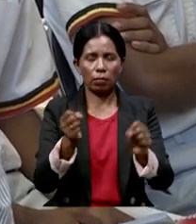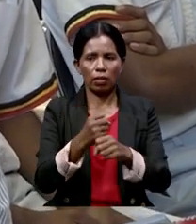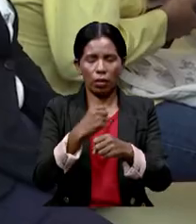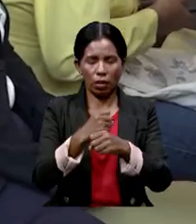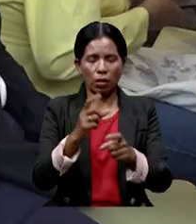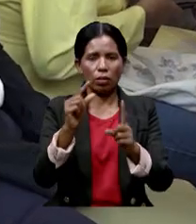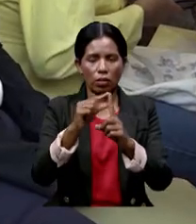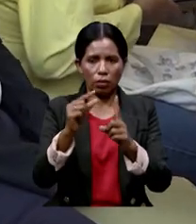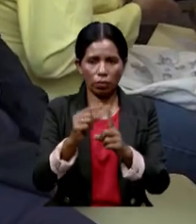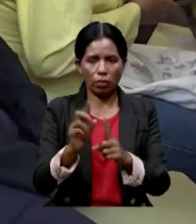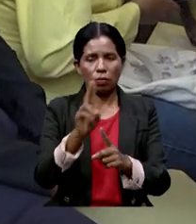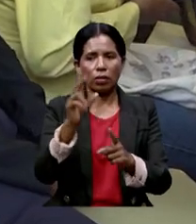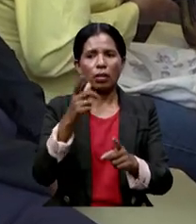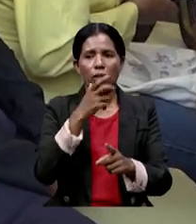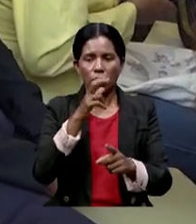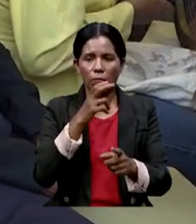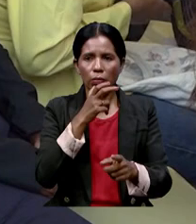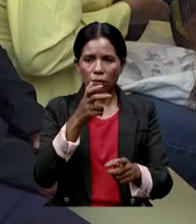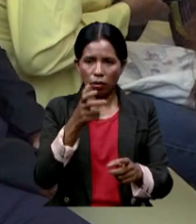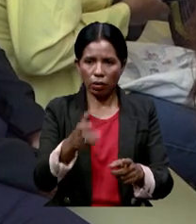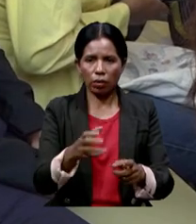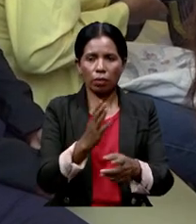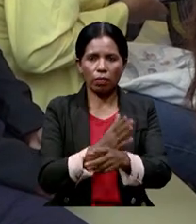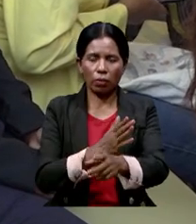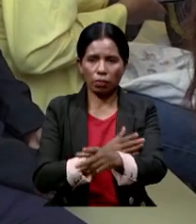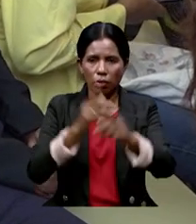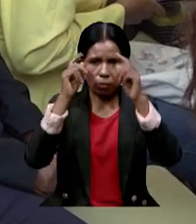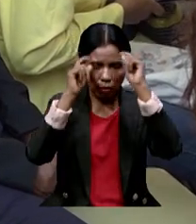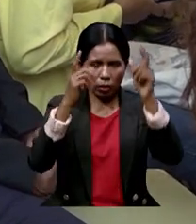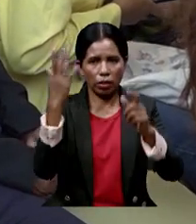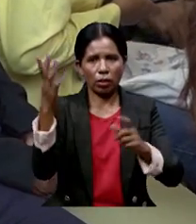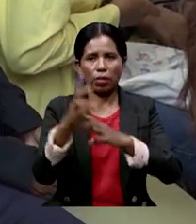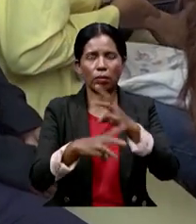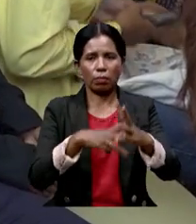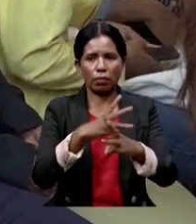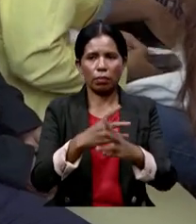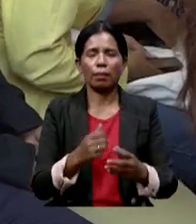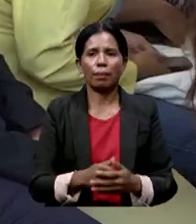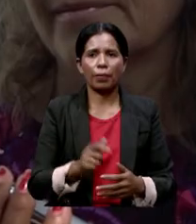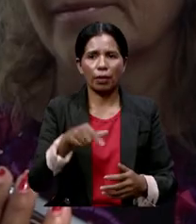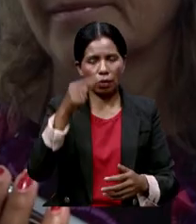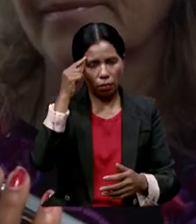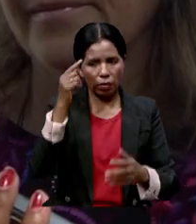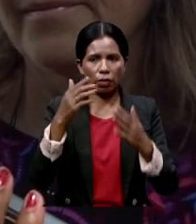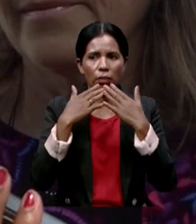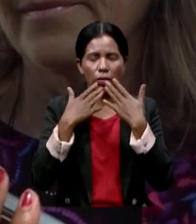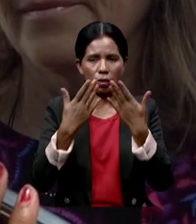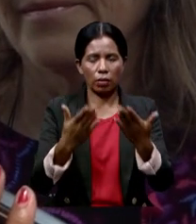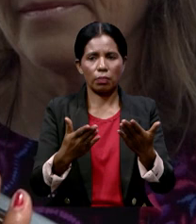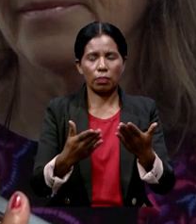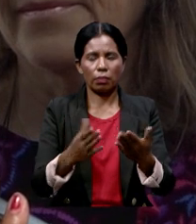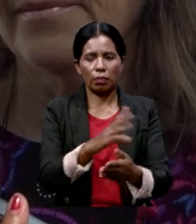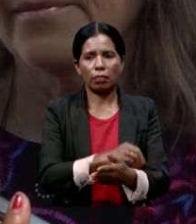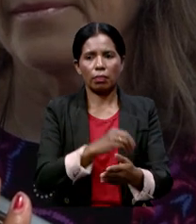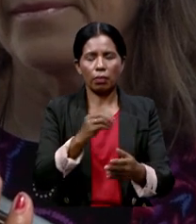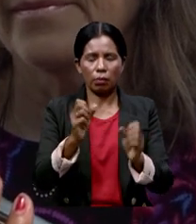conteúdo sira ho lian português, no ne promove Timor-Leste ia mundo. Governo, no governo cristal agradece ba a CLJ também,